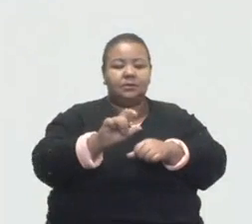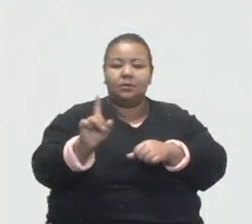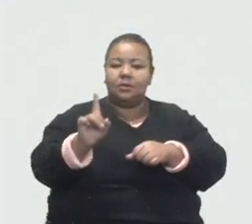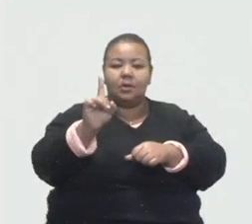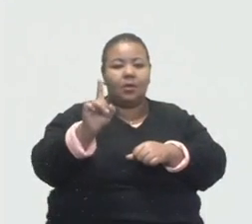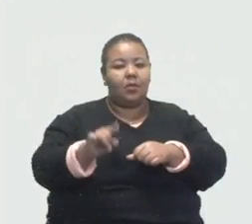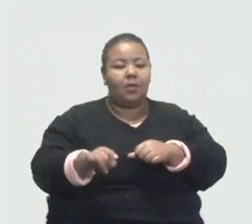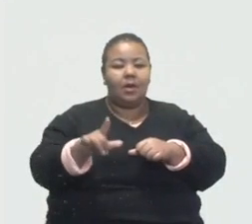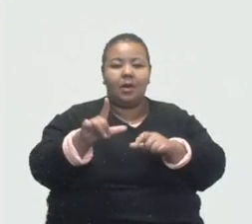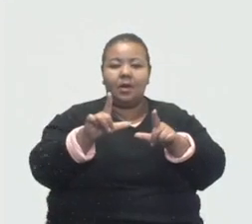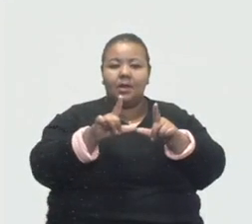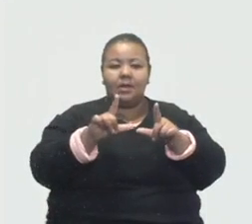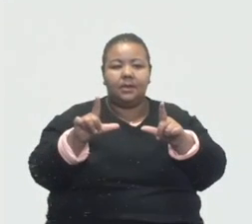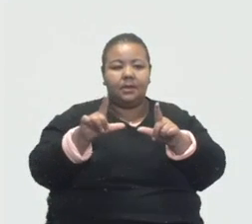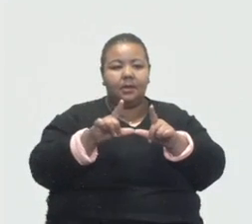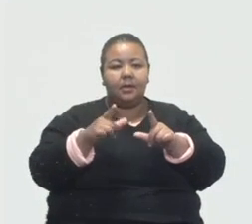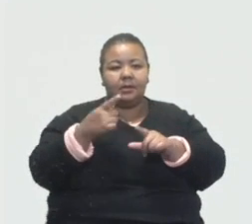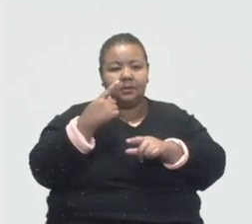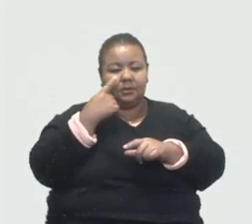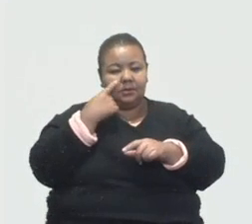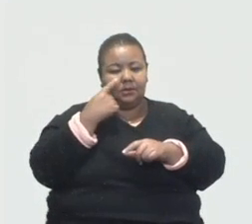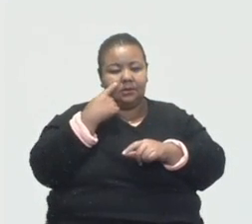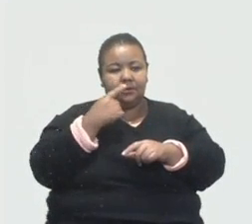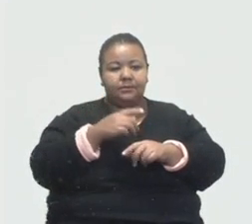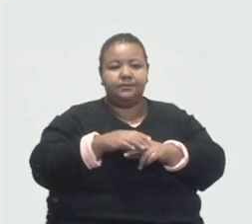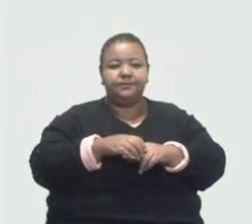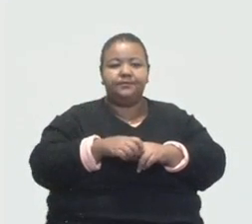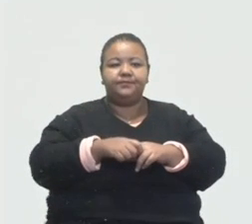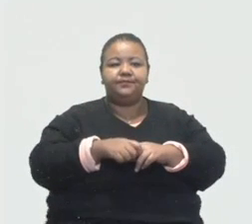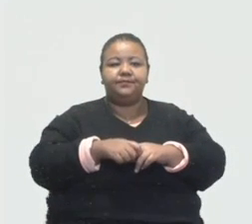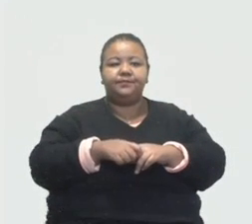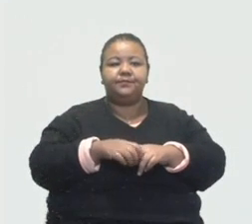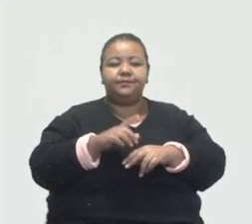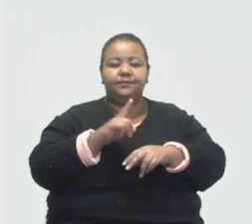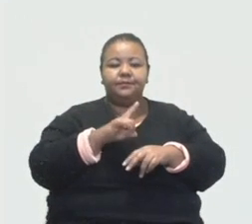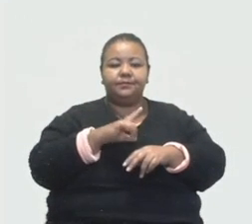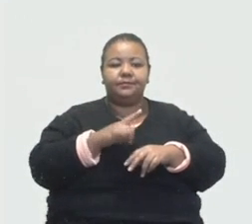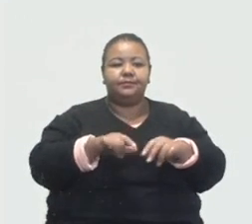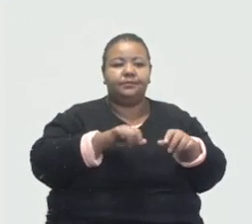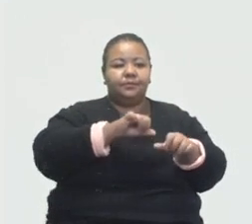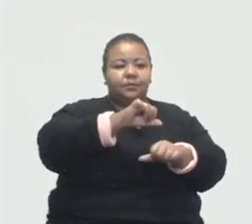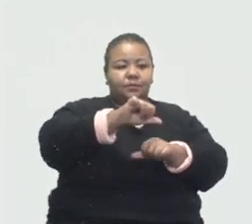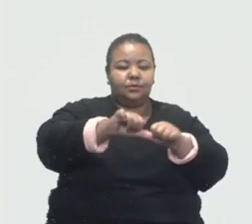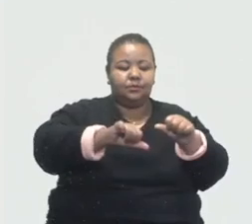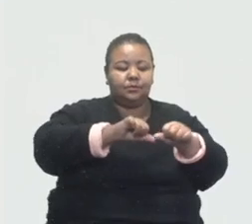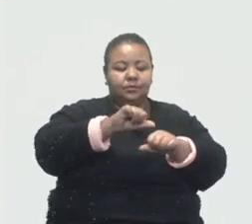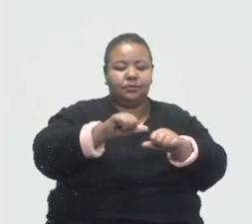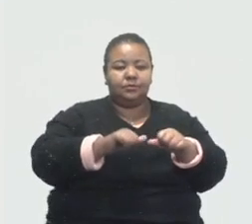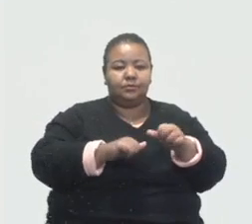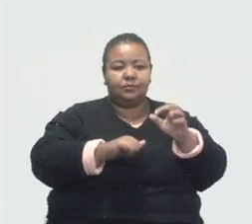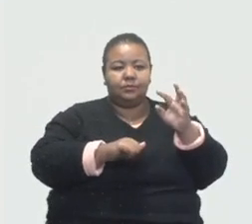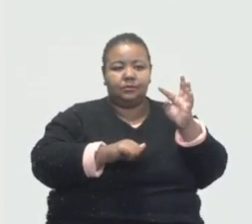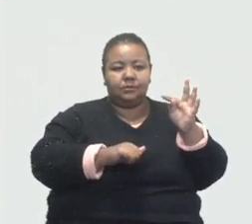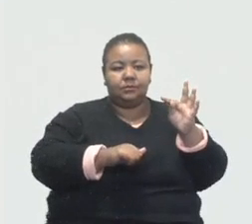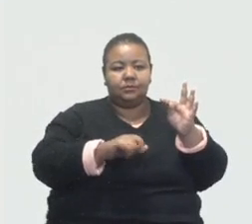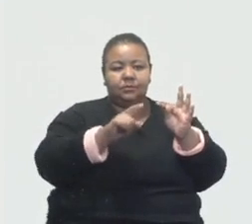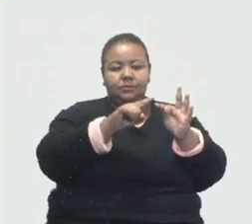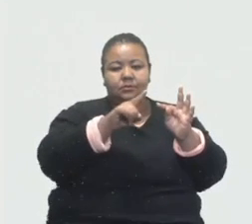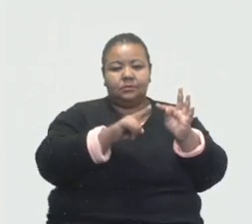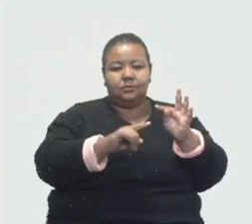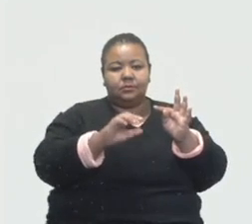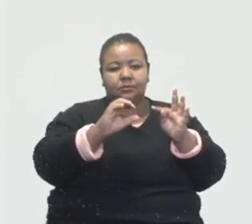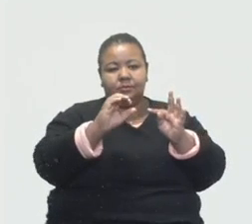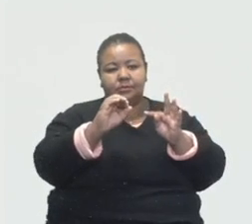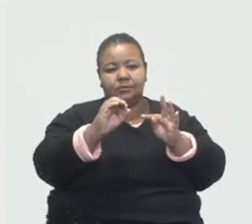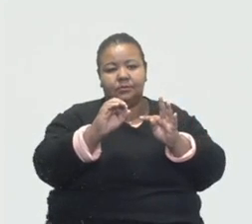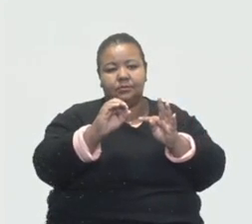observação, tenha atenção com relação a isso. Existem transformações temos que a transformação do vetor